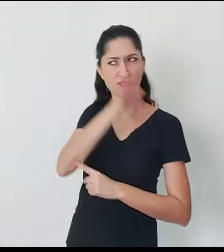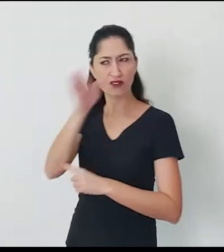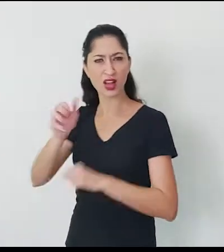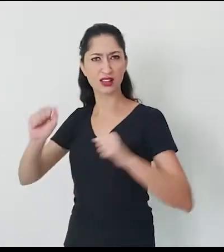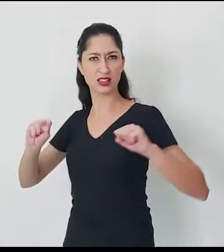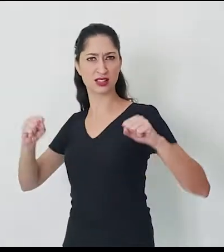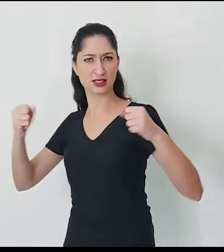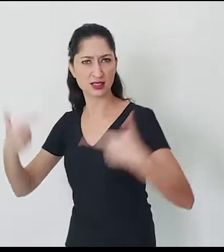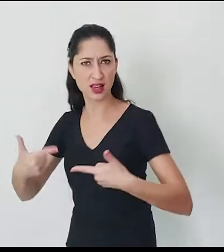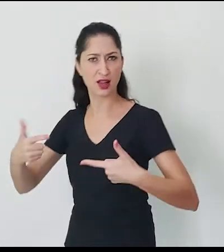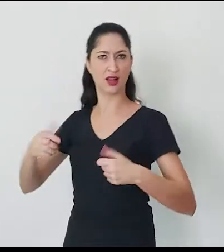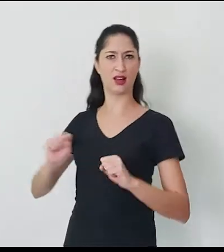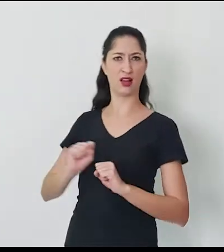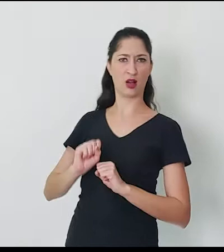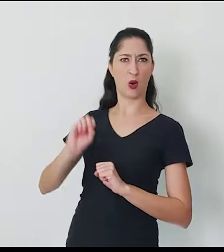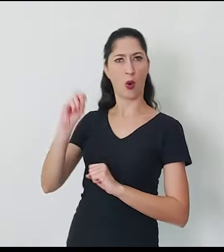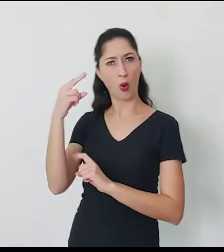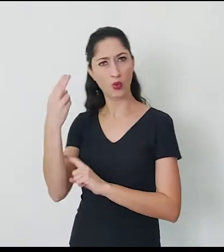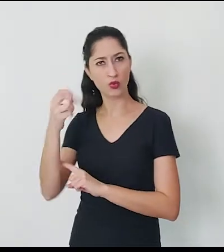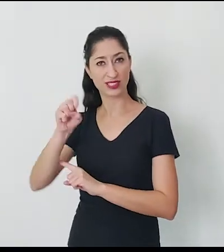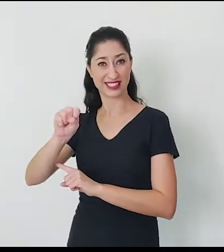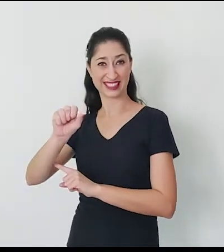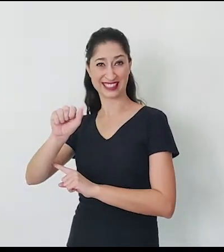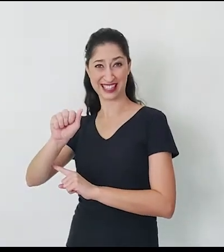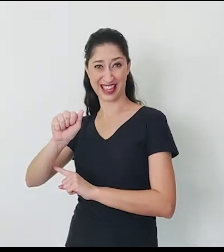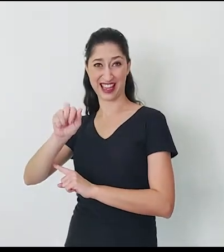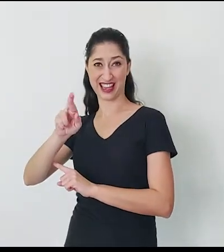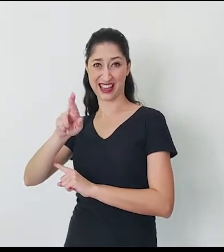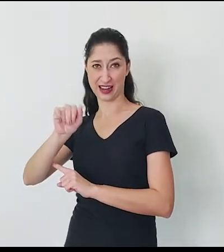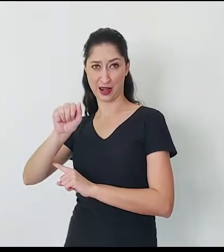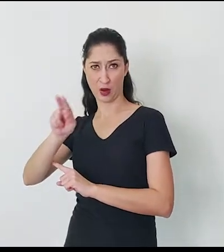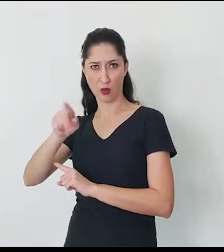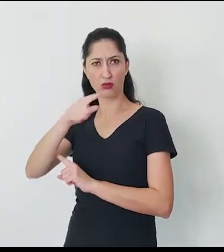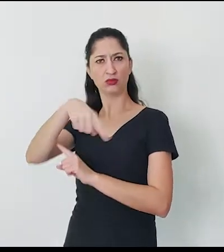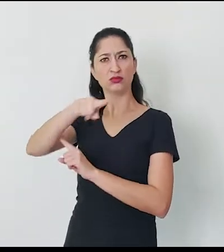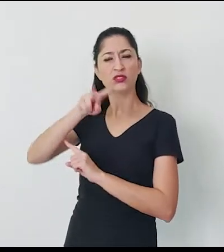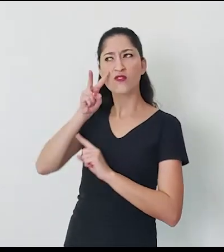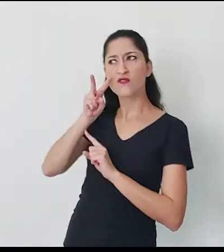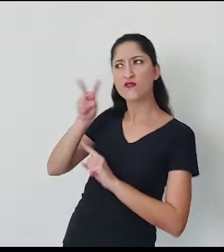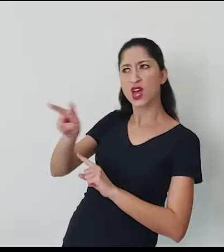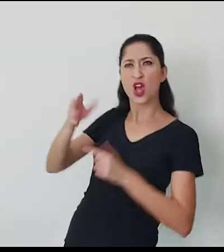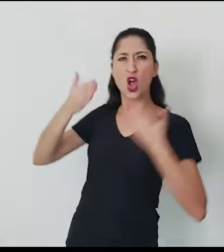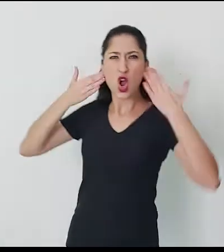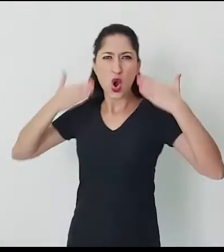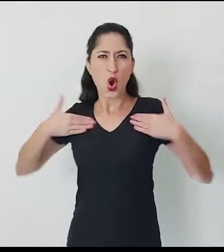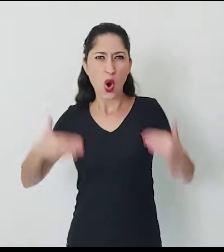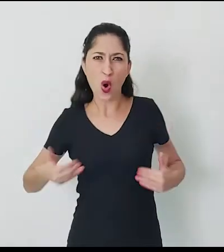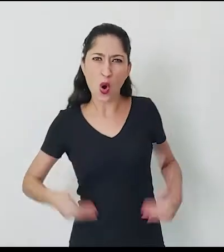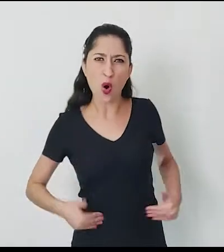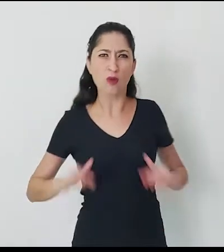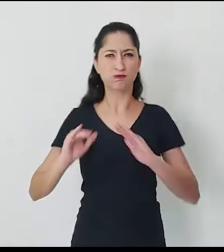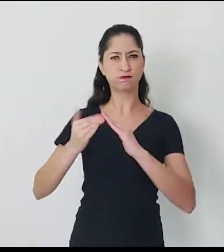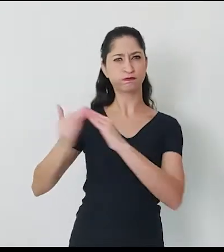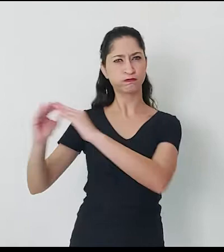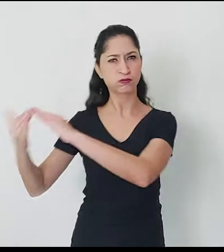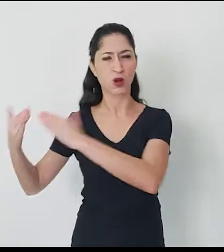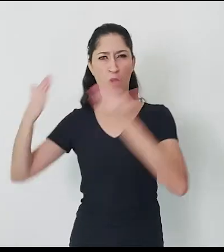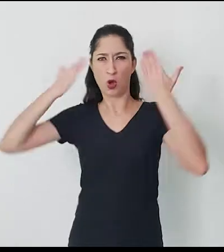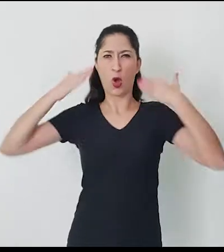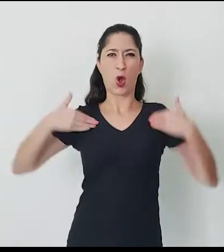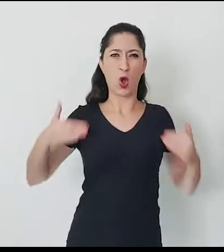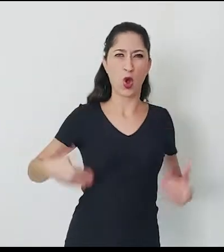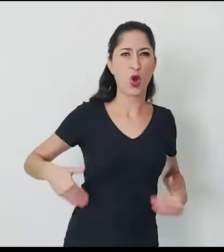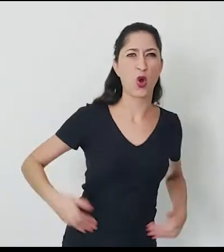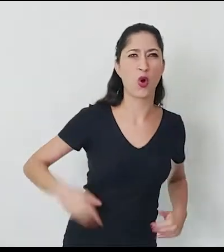poesias desses artistas periféricos. E esses corpos periféricos, diaspóricos, principalmente os